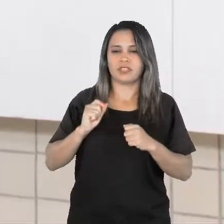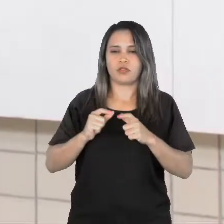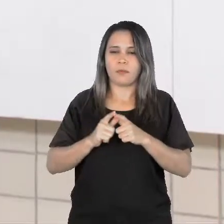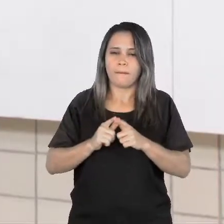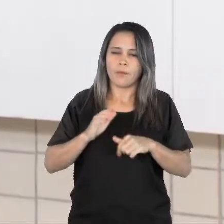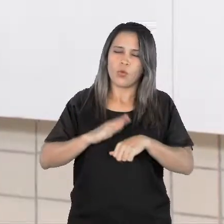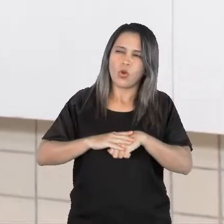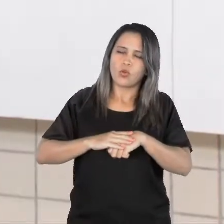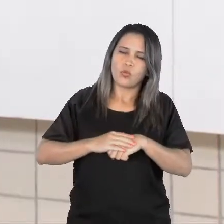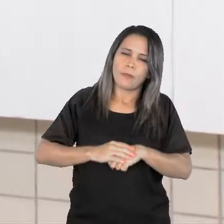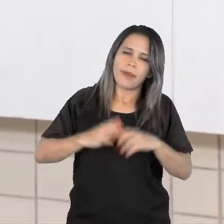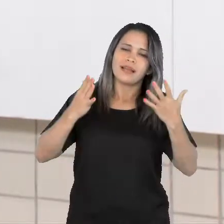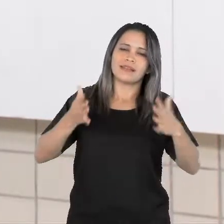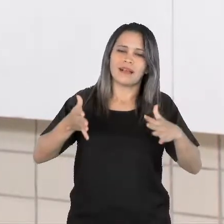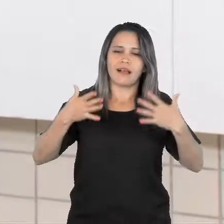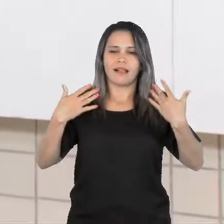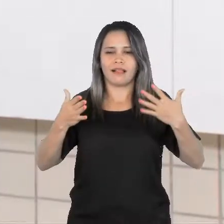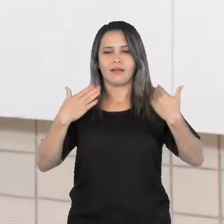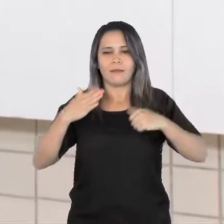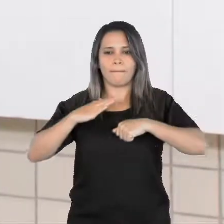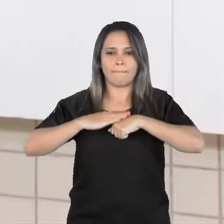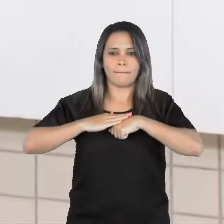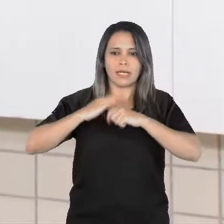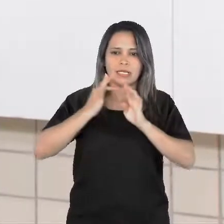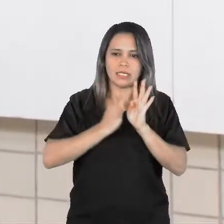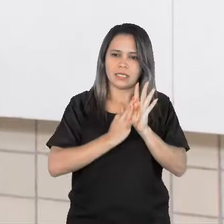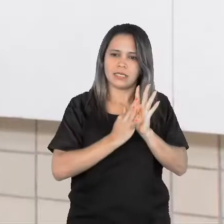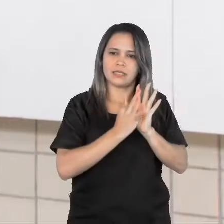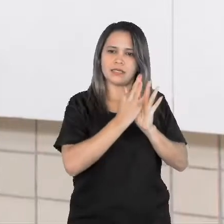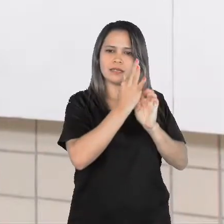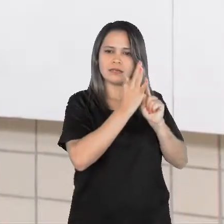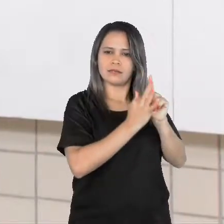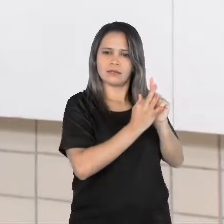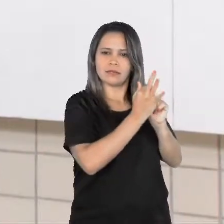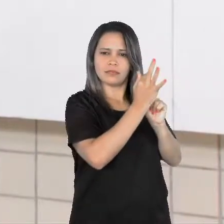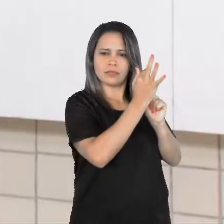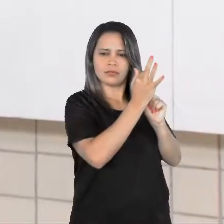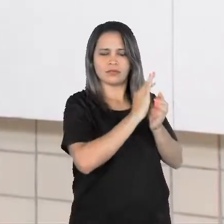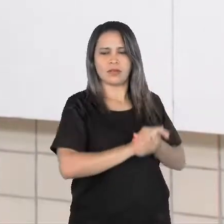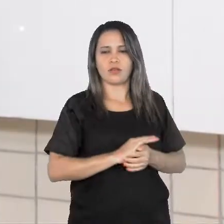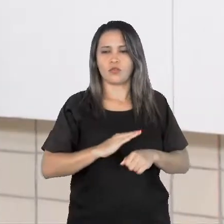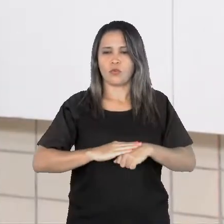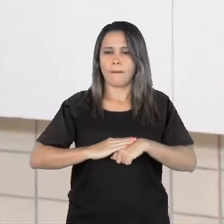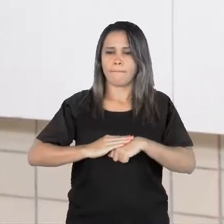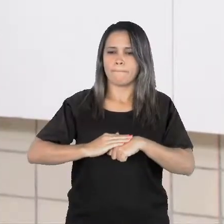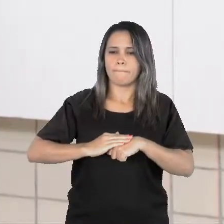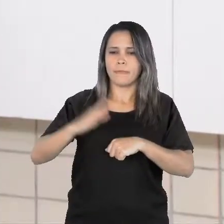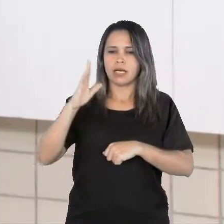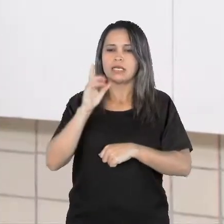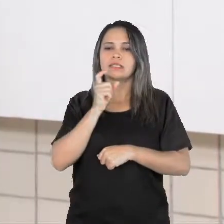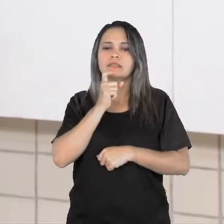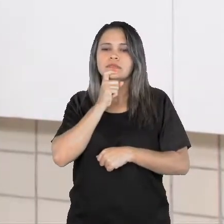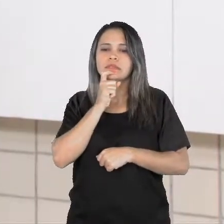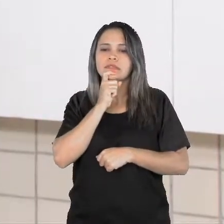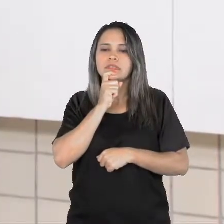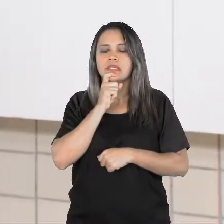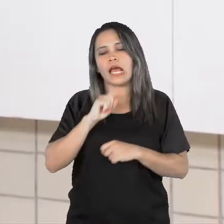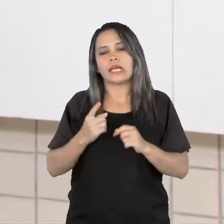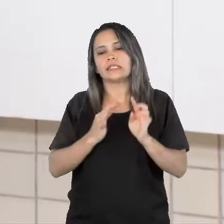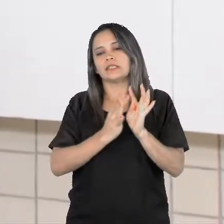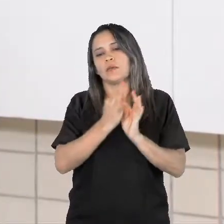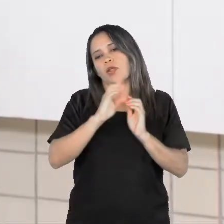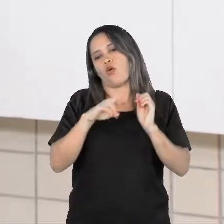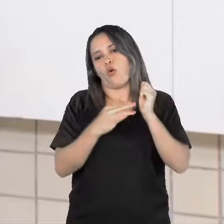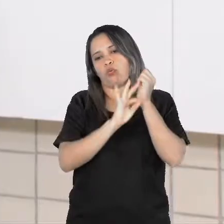mais calor, mais alta vai estar a temperatura. Quanto mais frio, quer dizer que a temperatura está